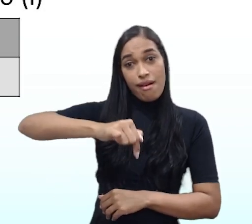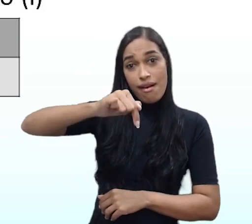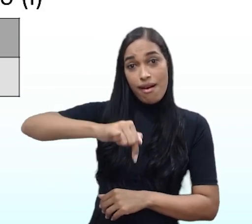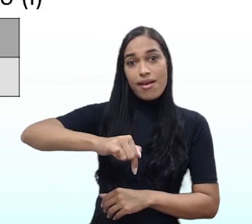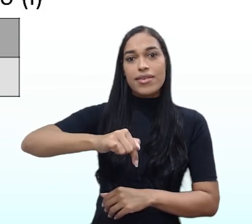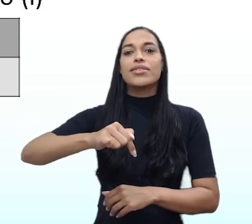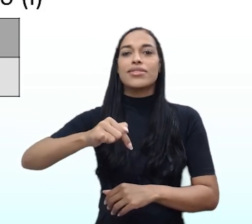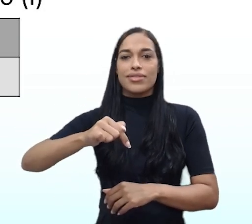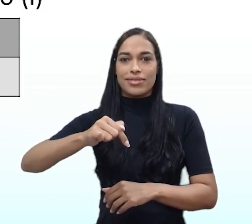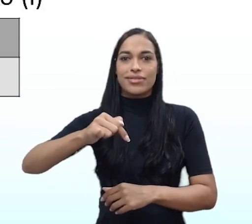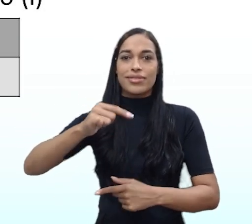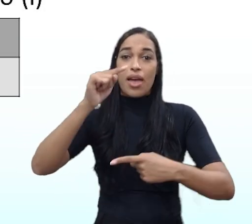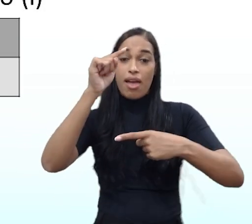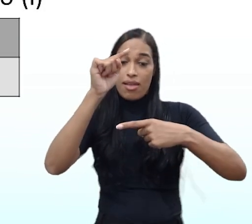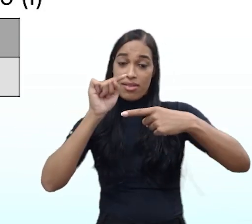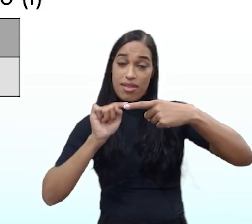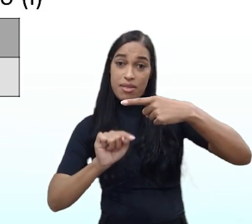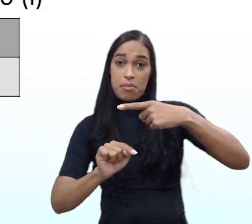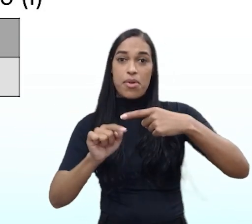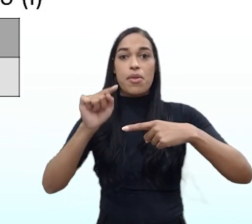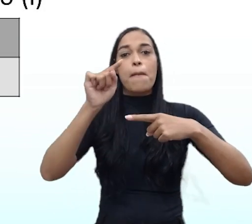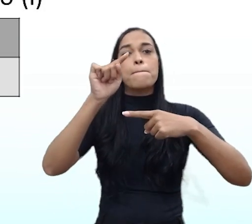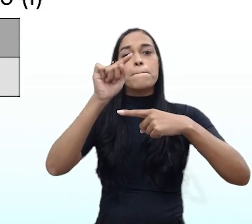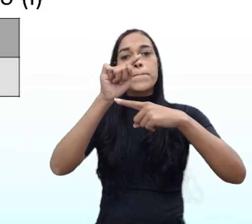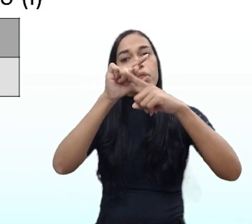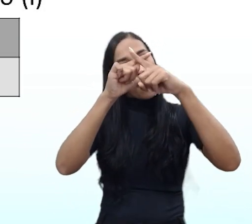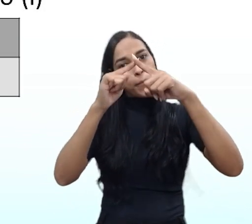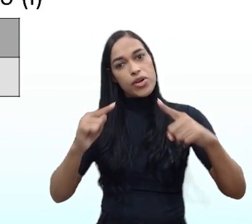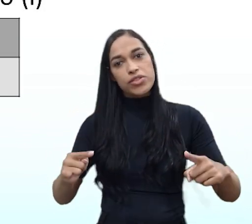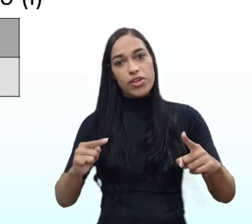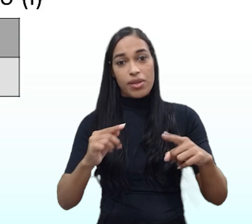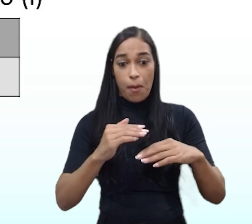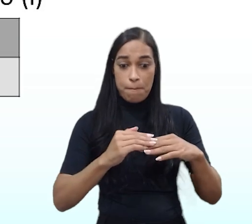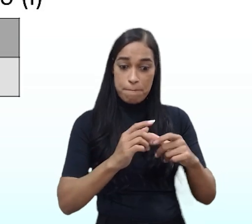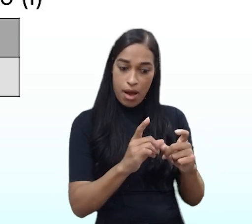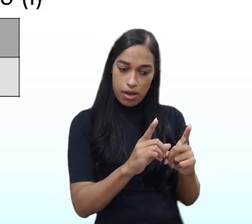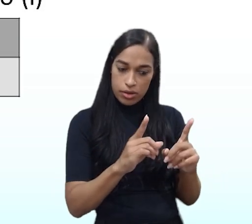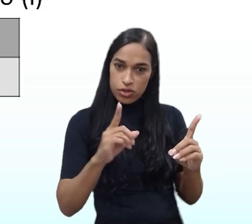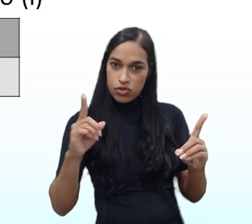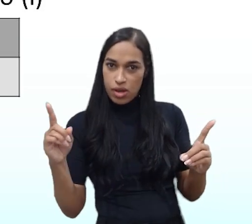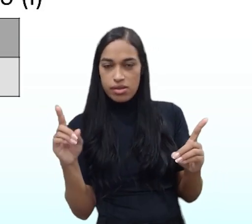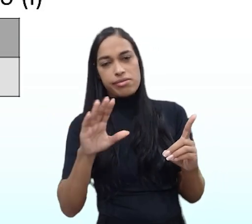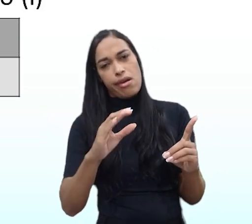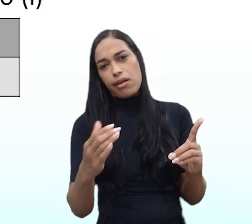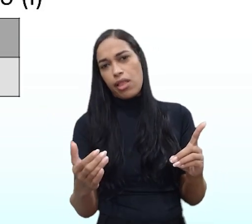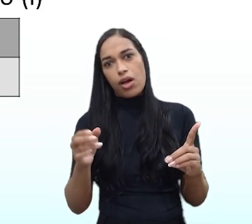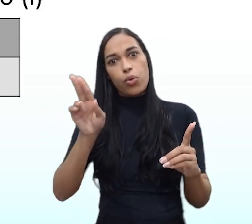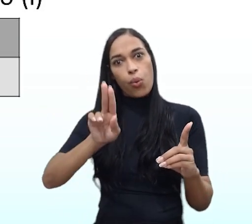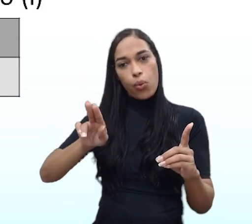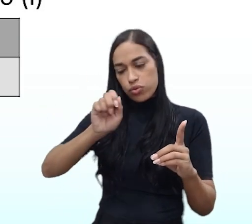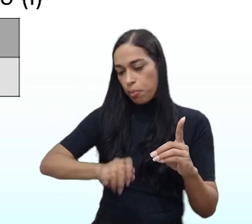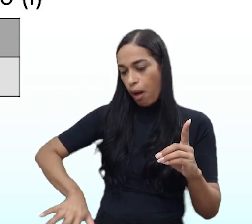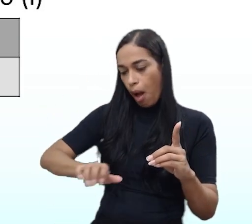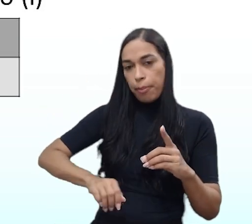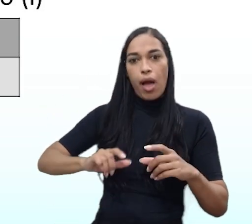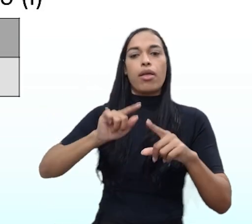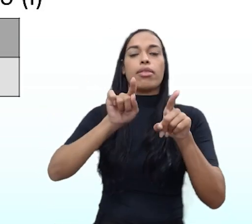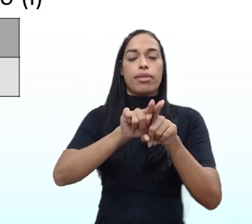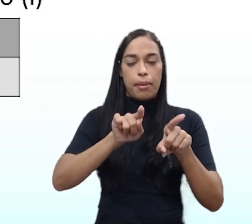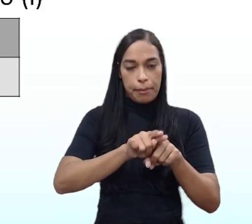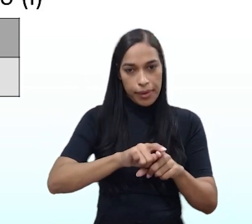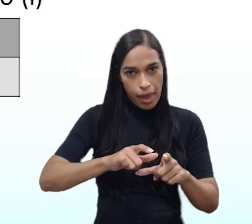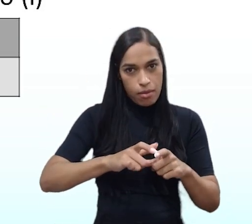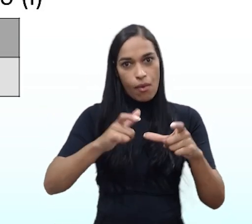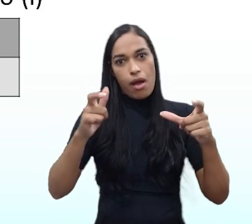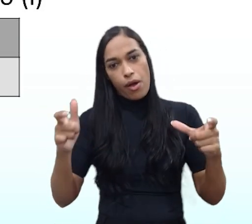que essa é uma grandeza diretamente proporcional. Por quê? Maior distância, maior consumo. Óbvio, né? Óbvio. Então,